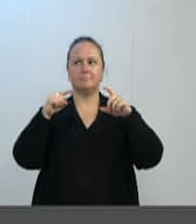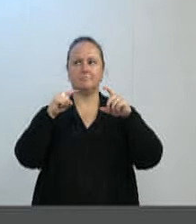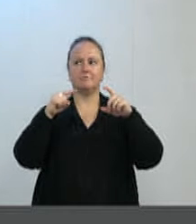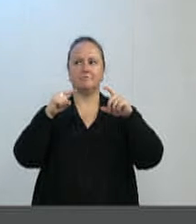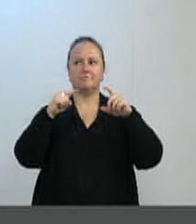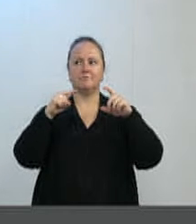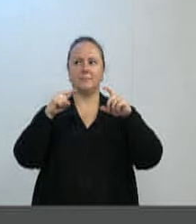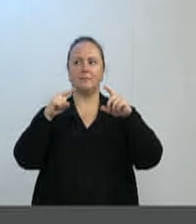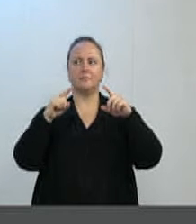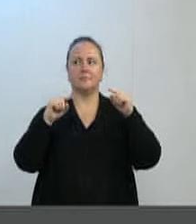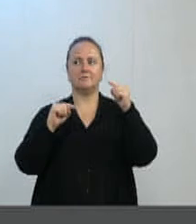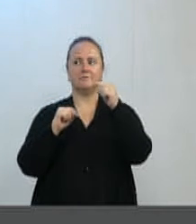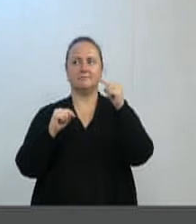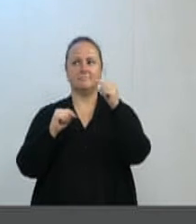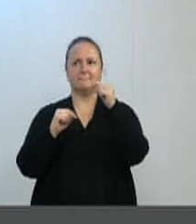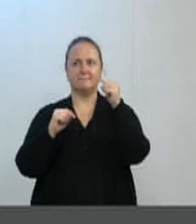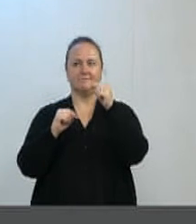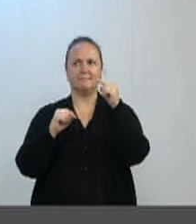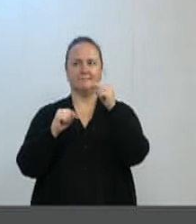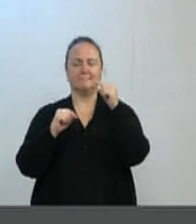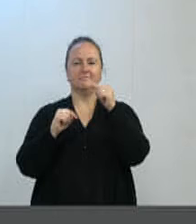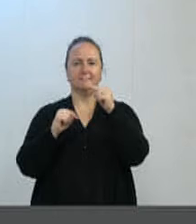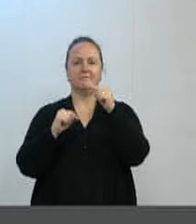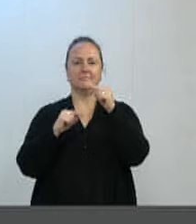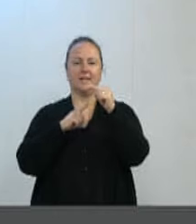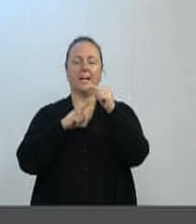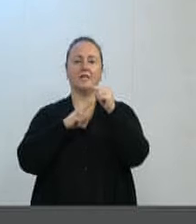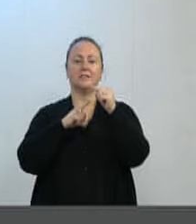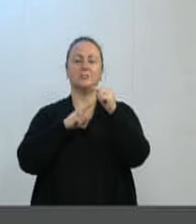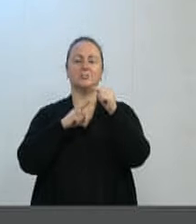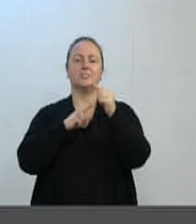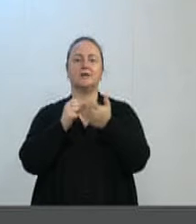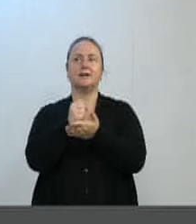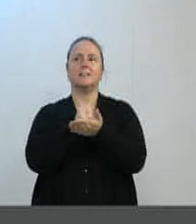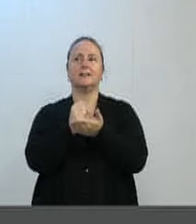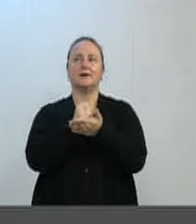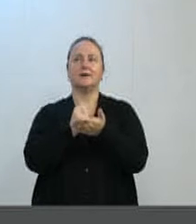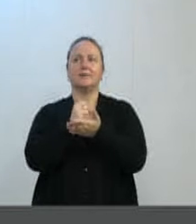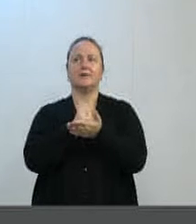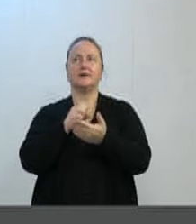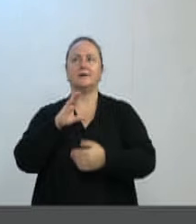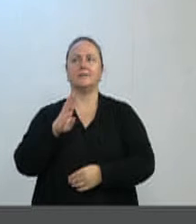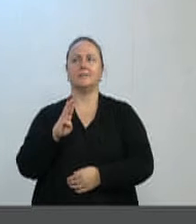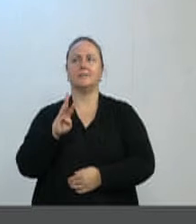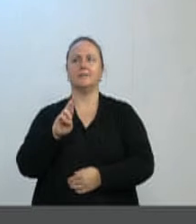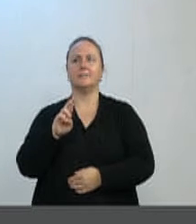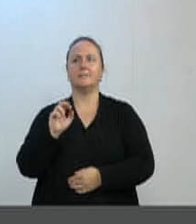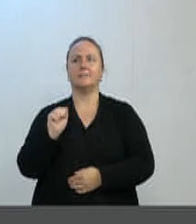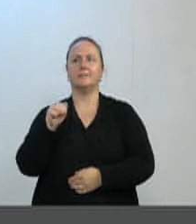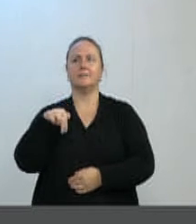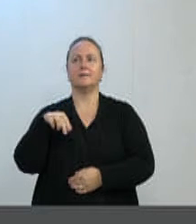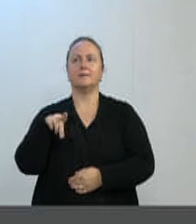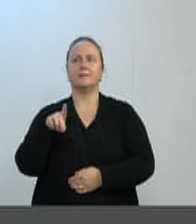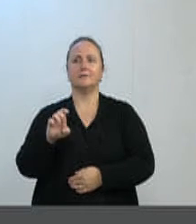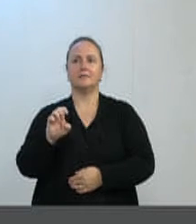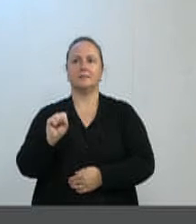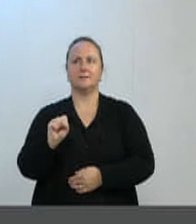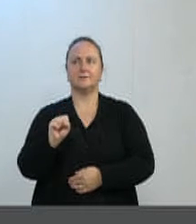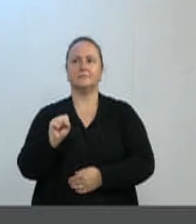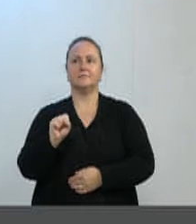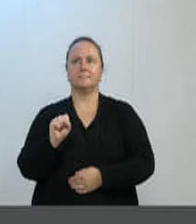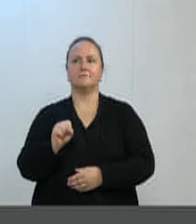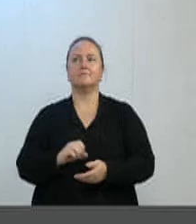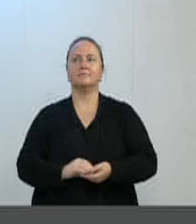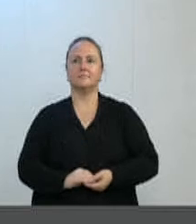direita era a farmácia Brandes, e ela tinha uns detalhes de enfeites